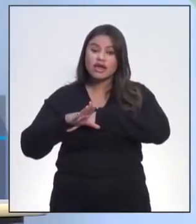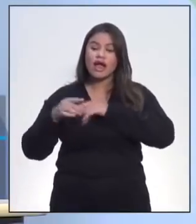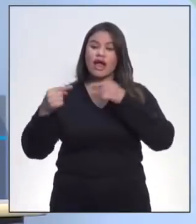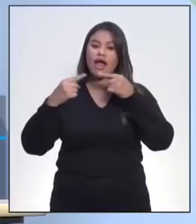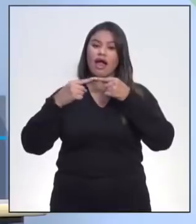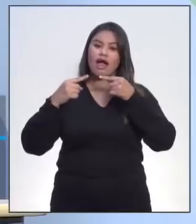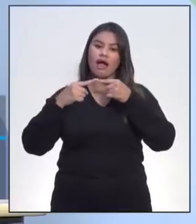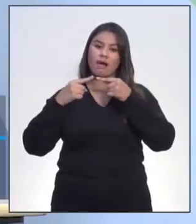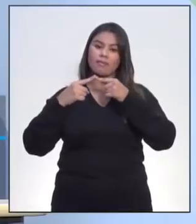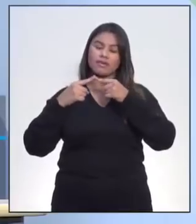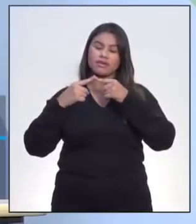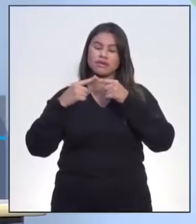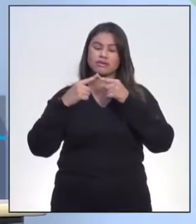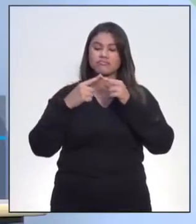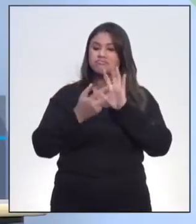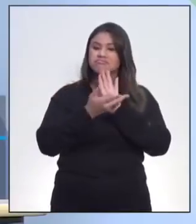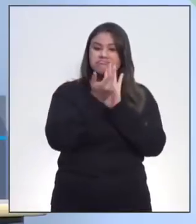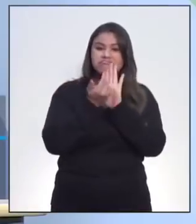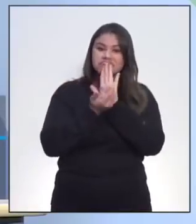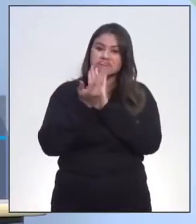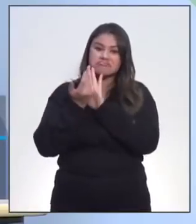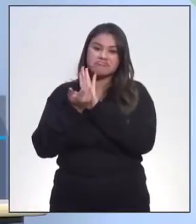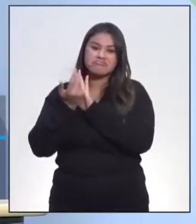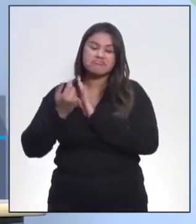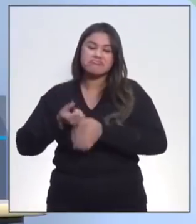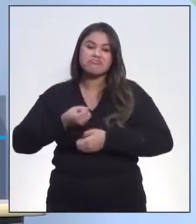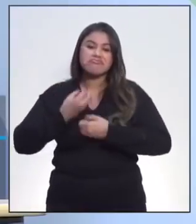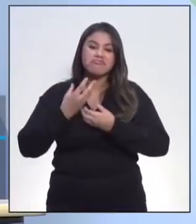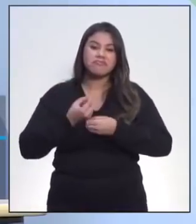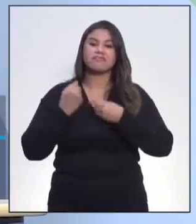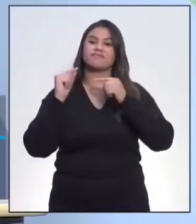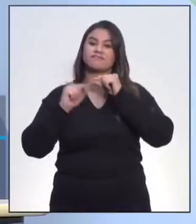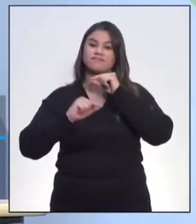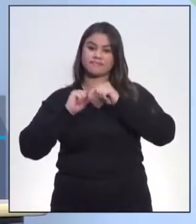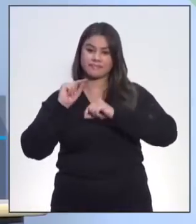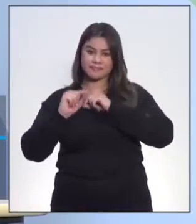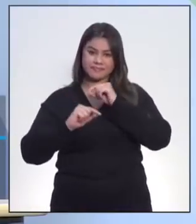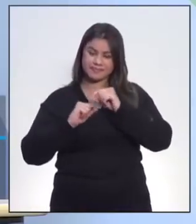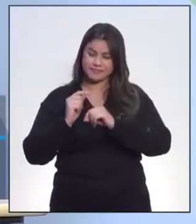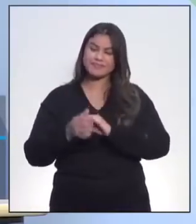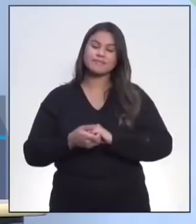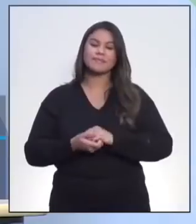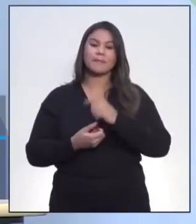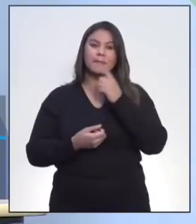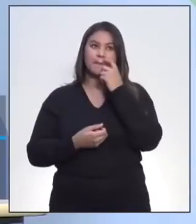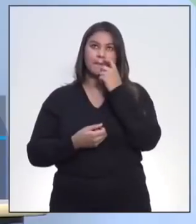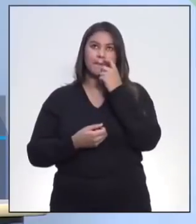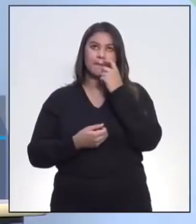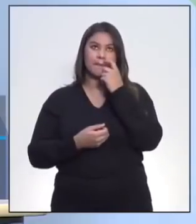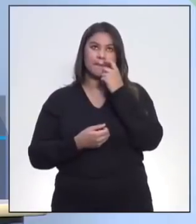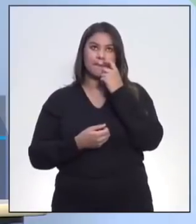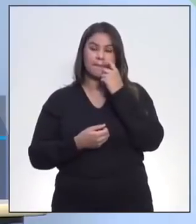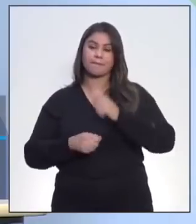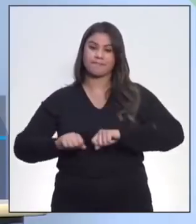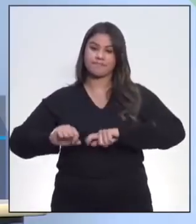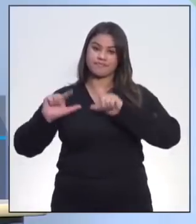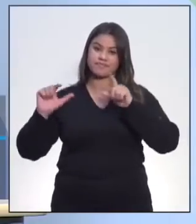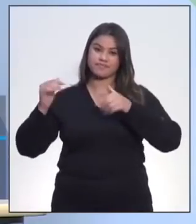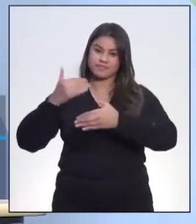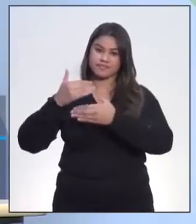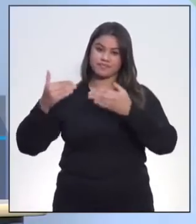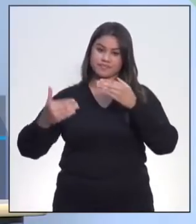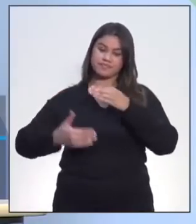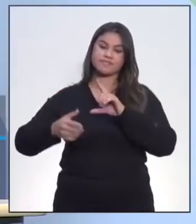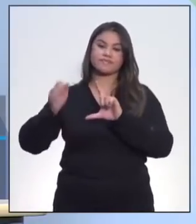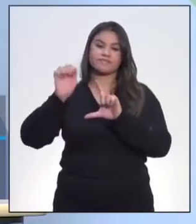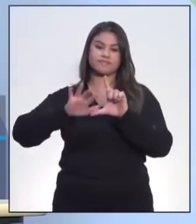nos transmitir, que é a ideia da informação que está contida nessas figuras, nessas imagens, né, que estão